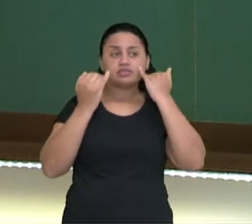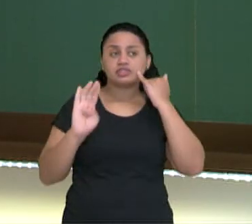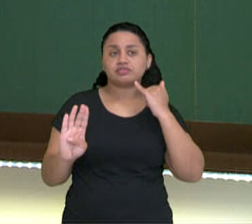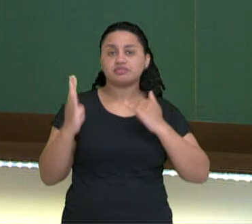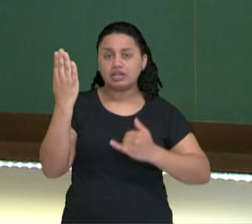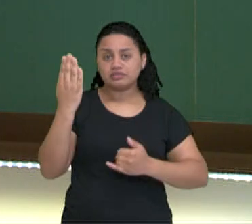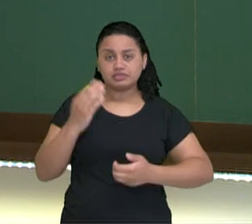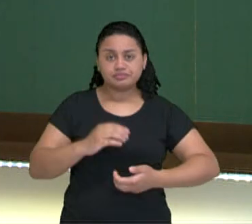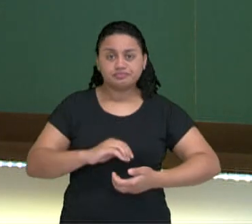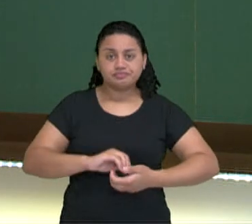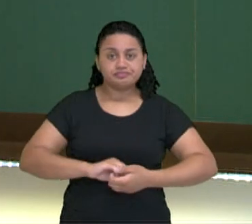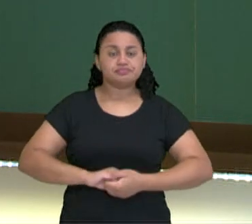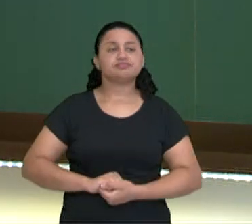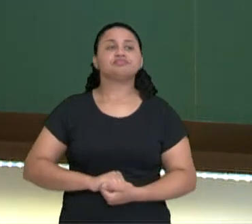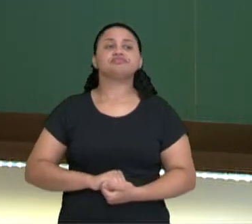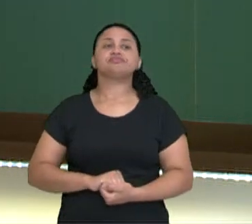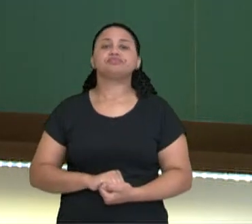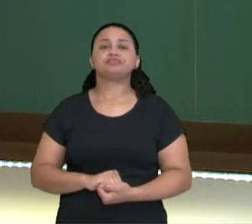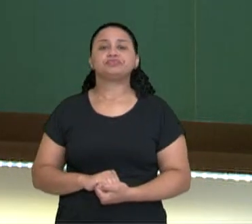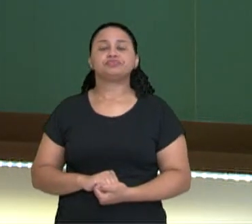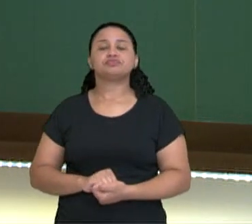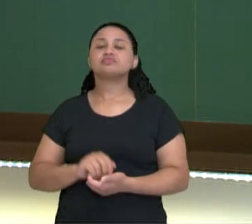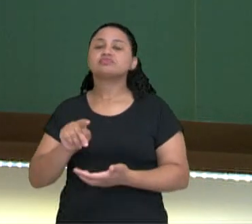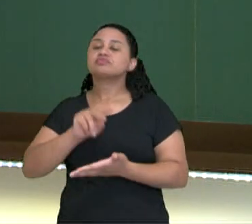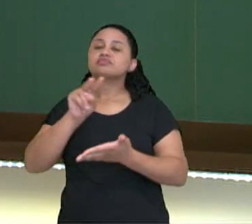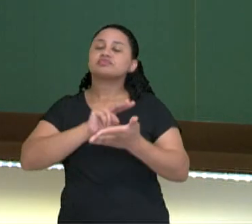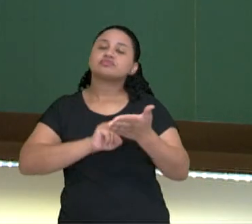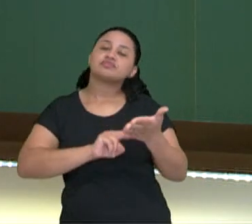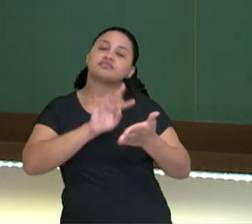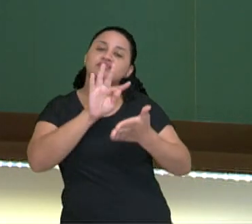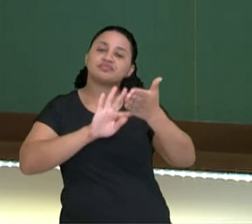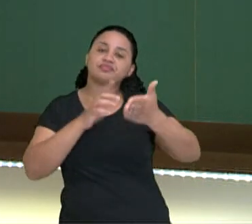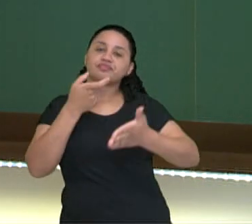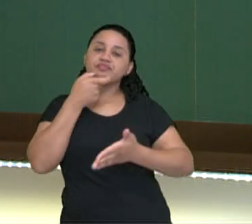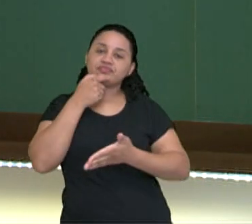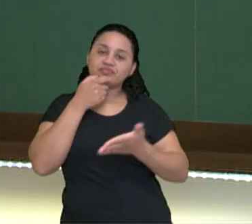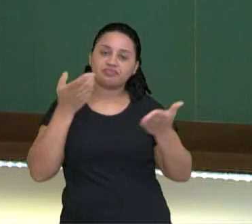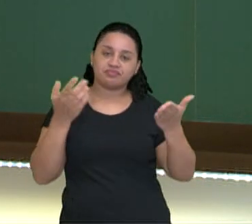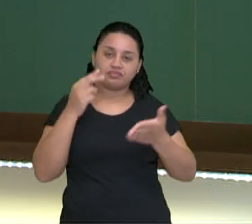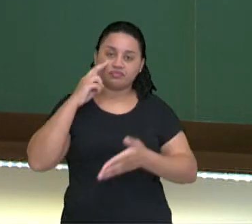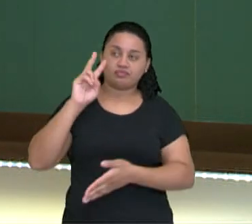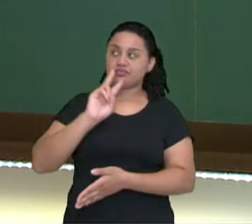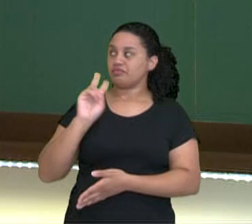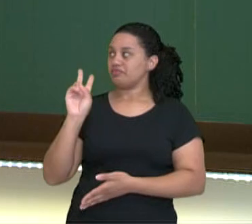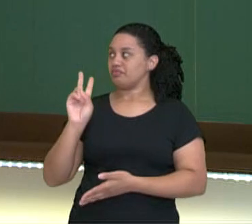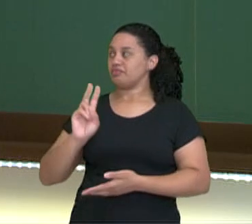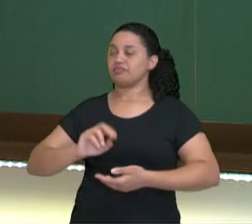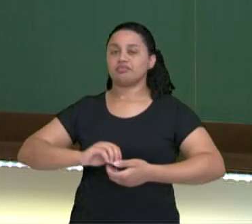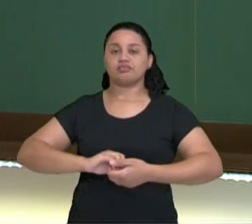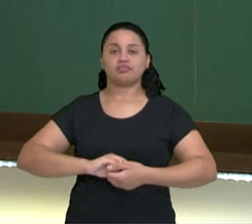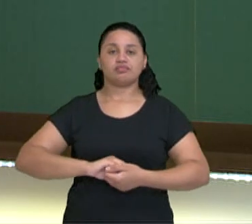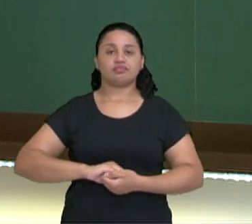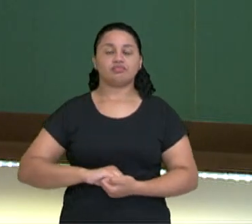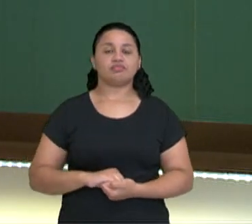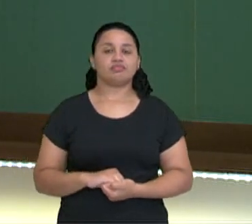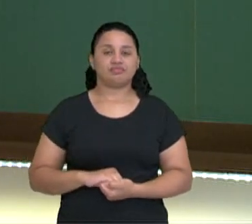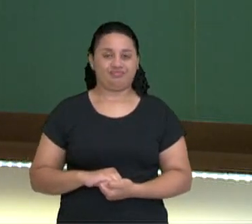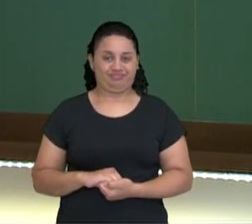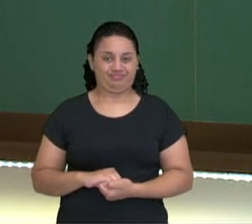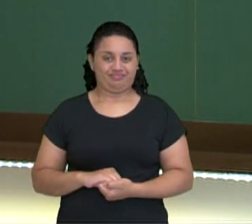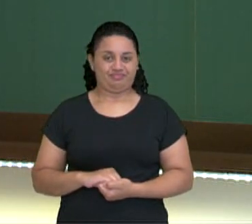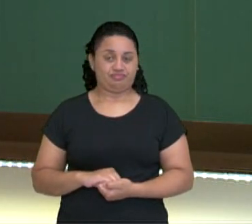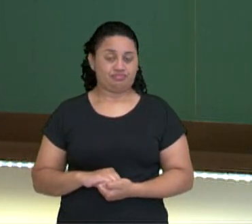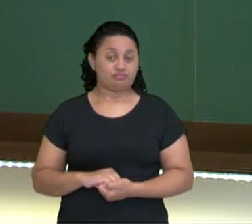news that became famous because people found out it was false? Which one? Então lá, você